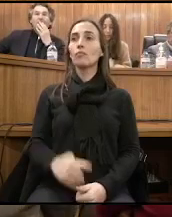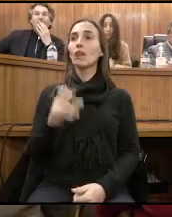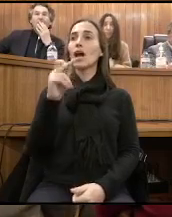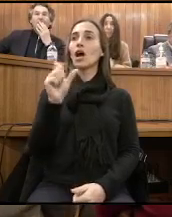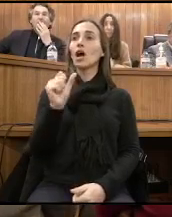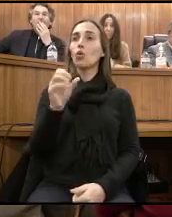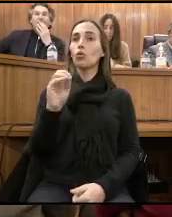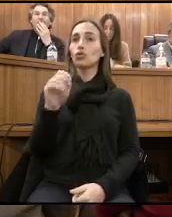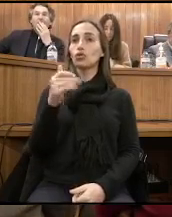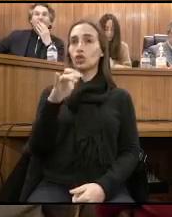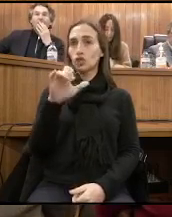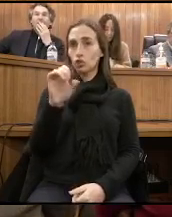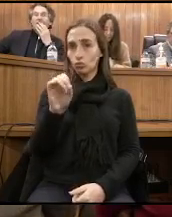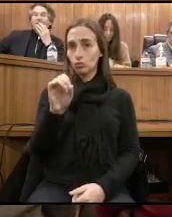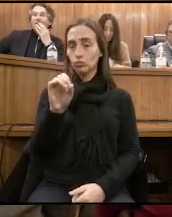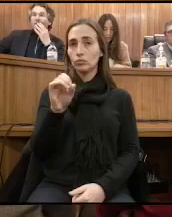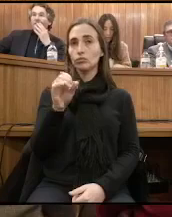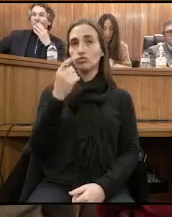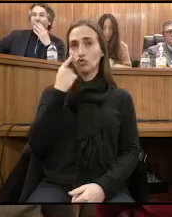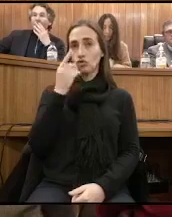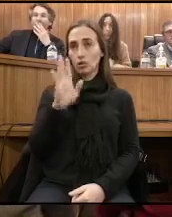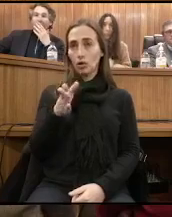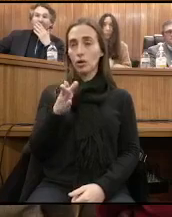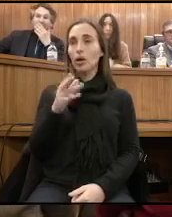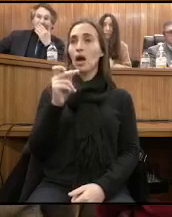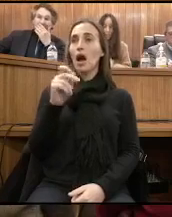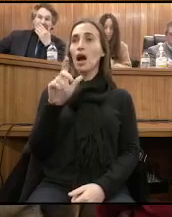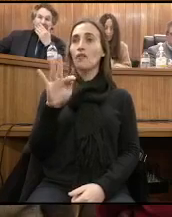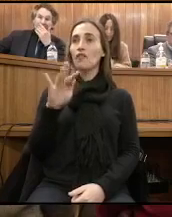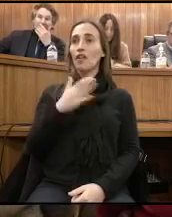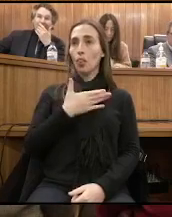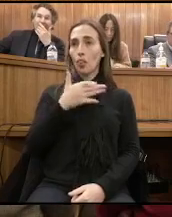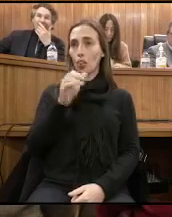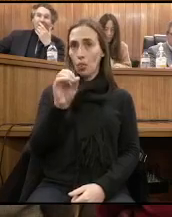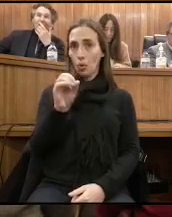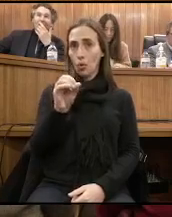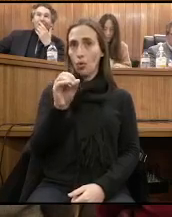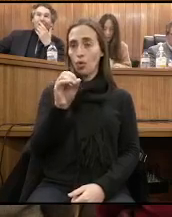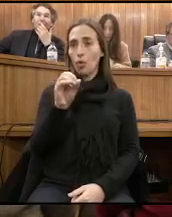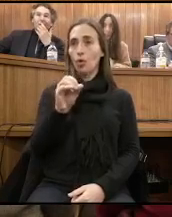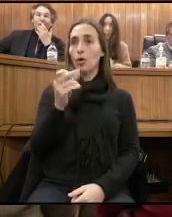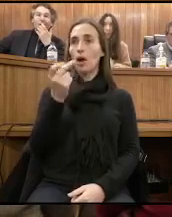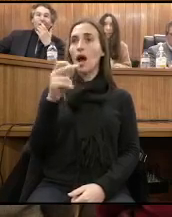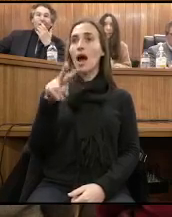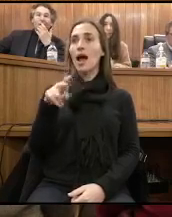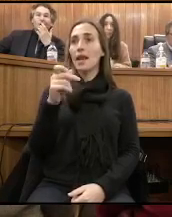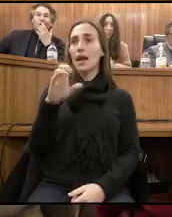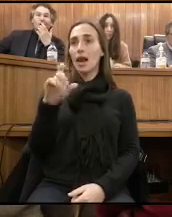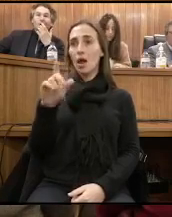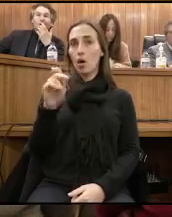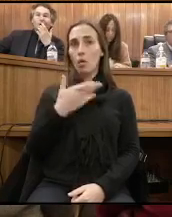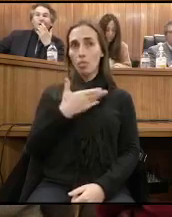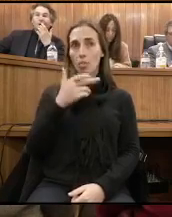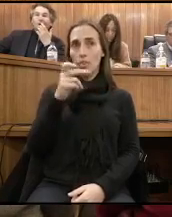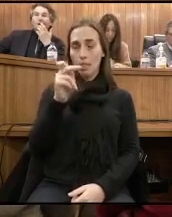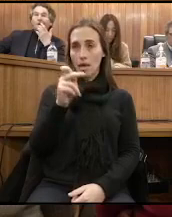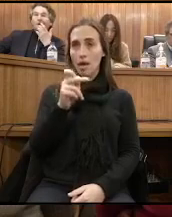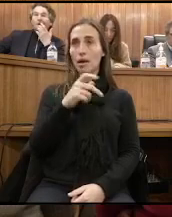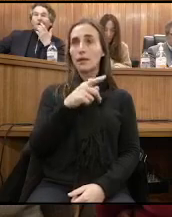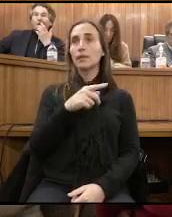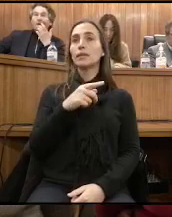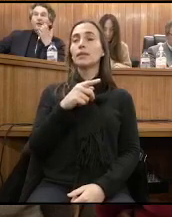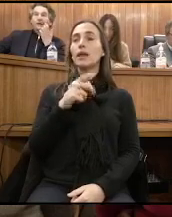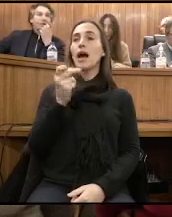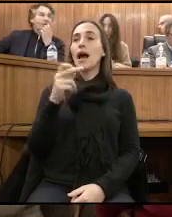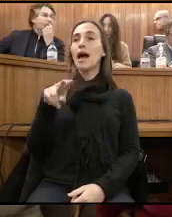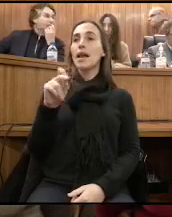Agostinho Silvestre, também já vi. Alfredo Sousa, sim. Ana Cláudia Almeida, também.